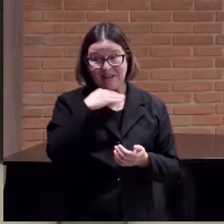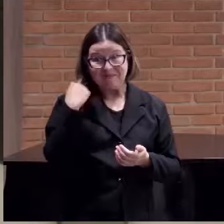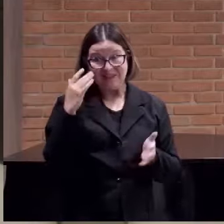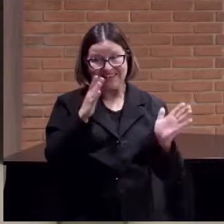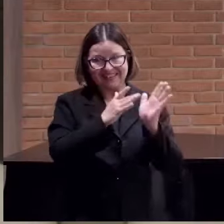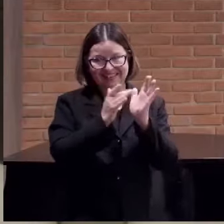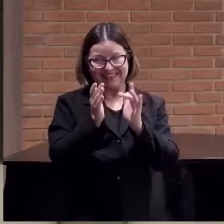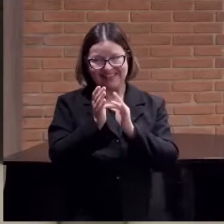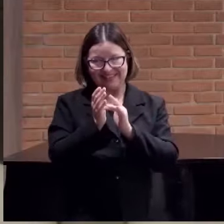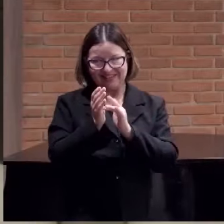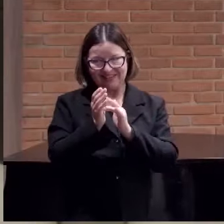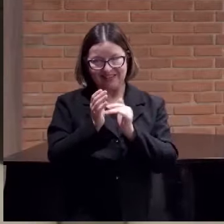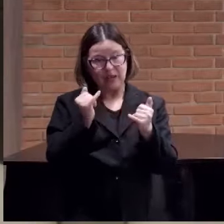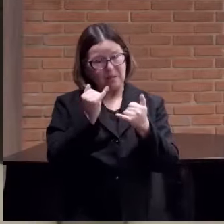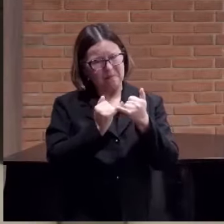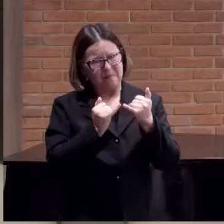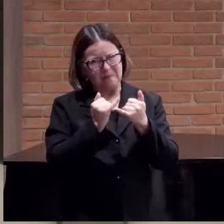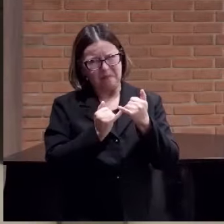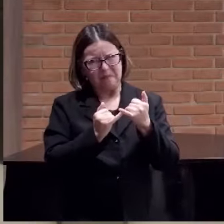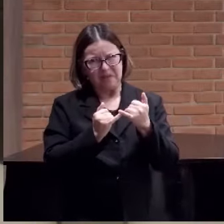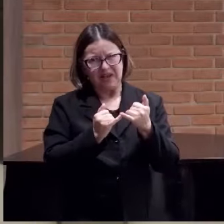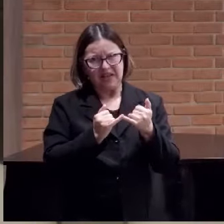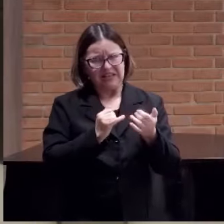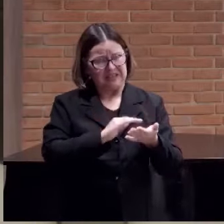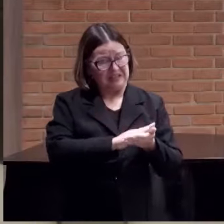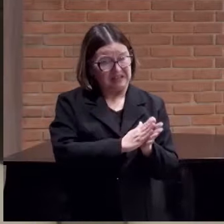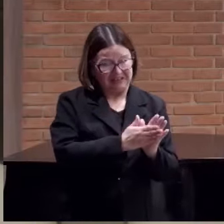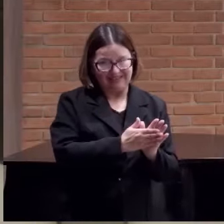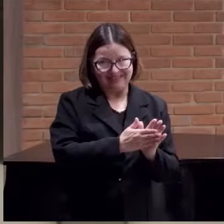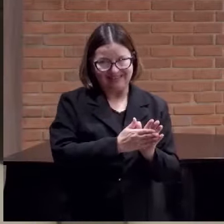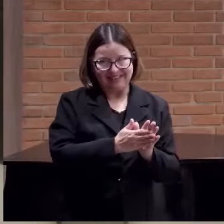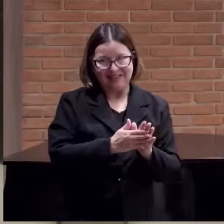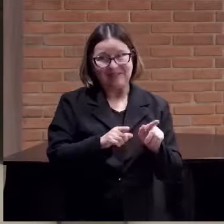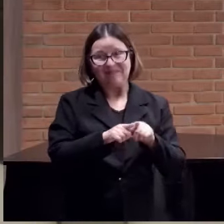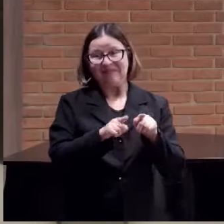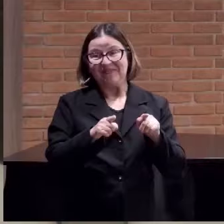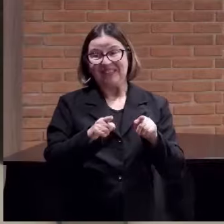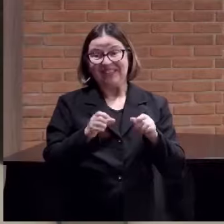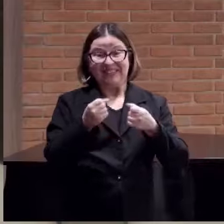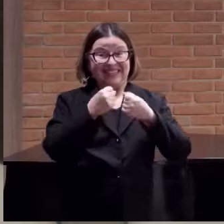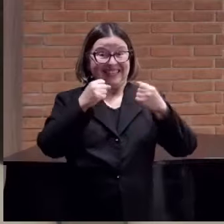Jesus, aparentemente derrota, foi a grande vitória.